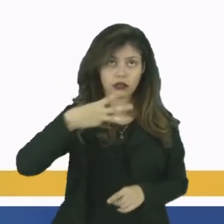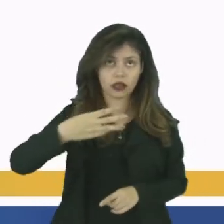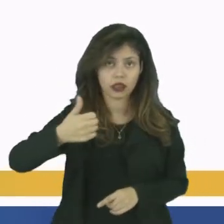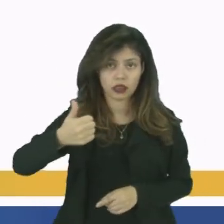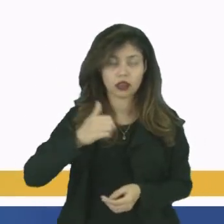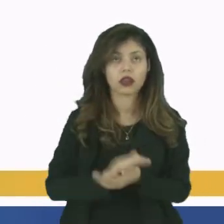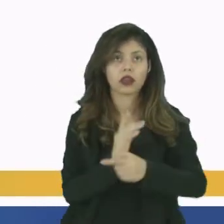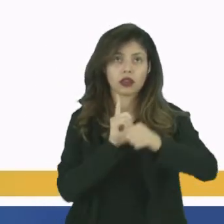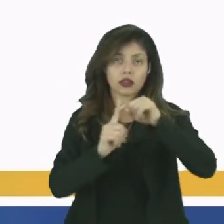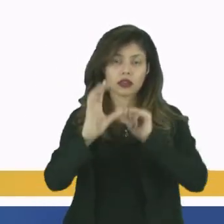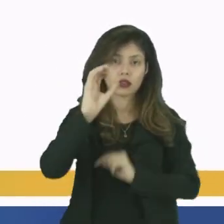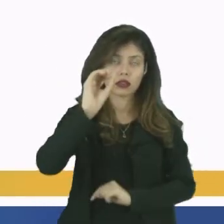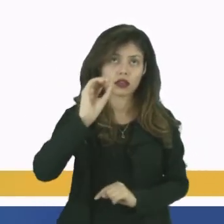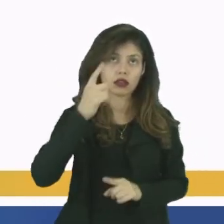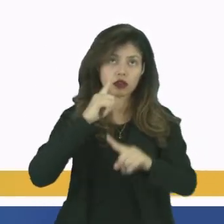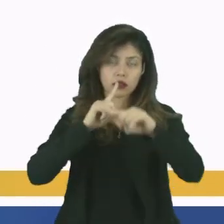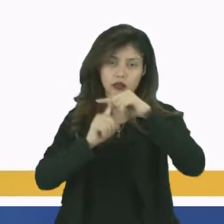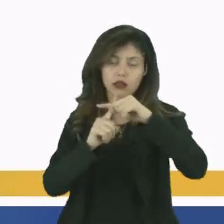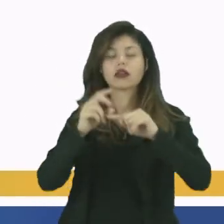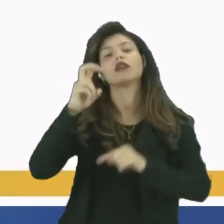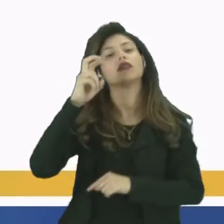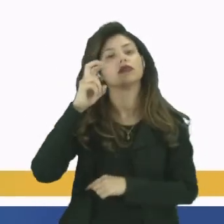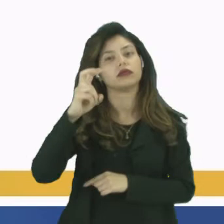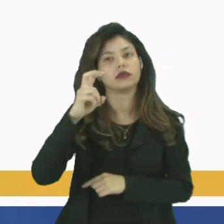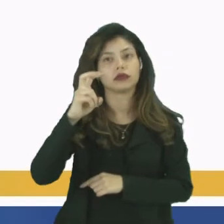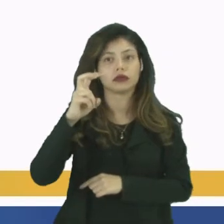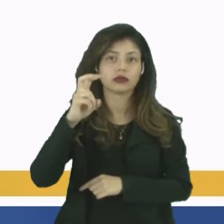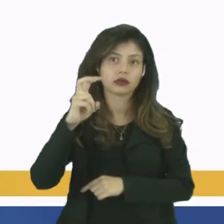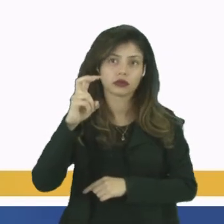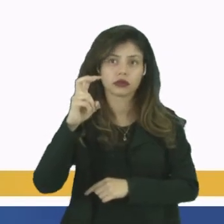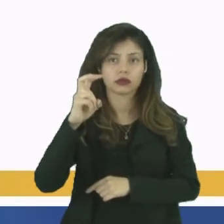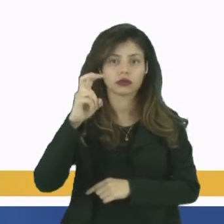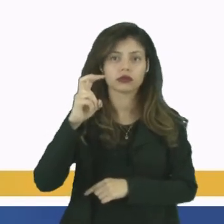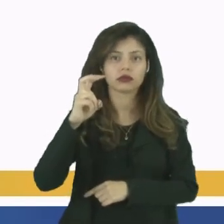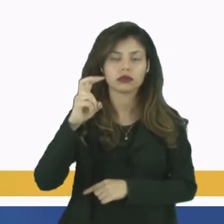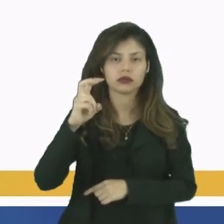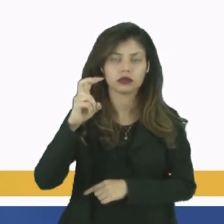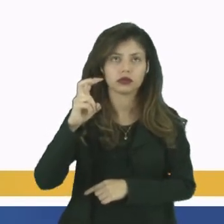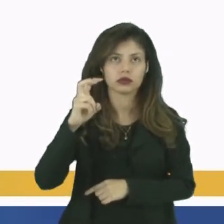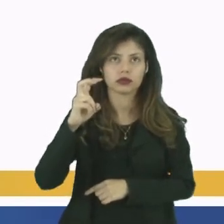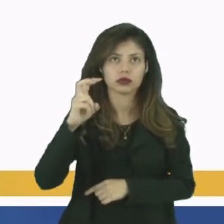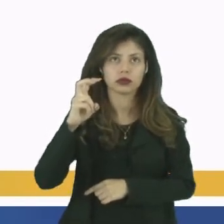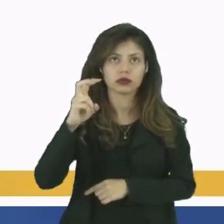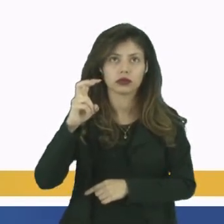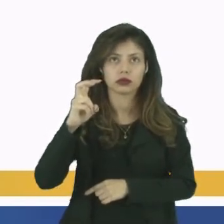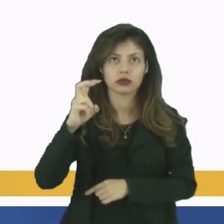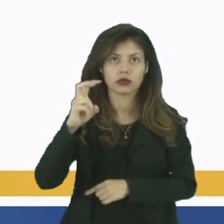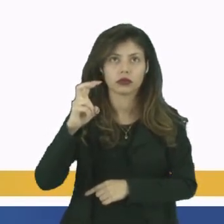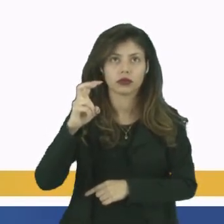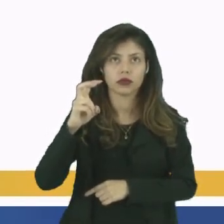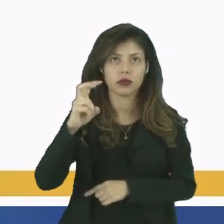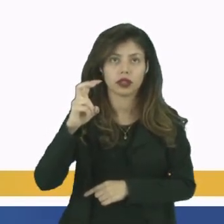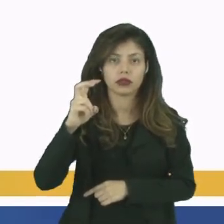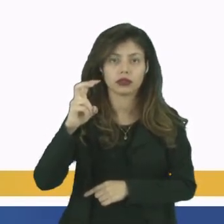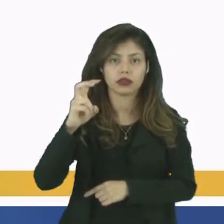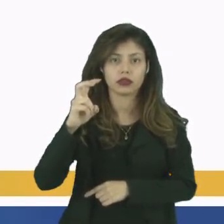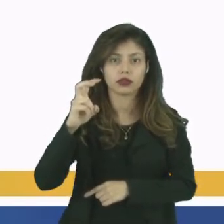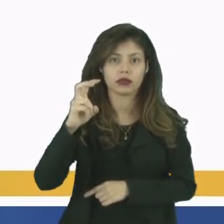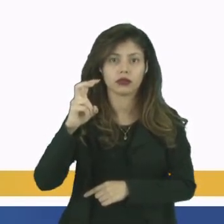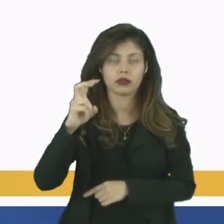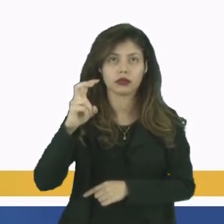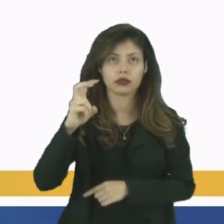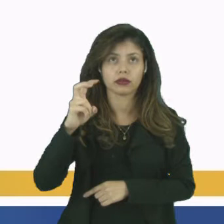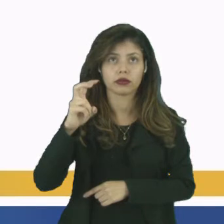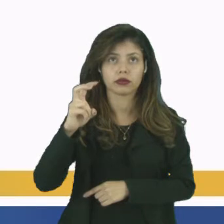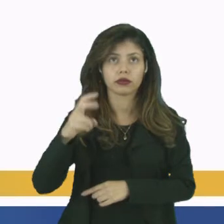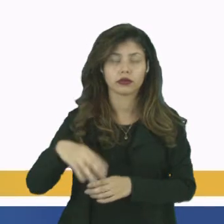do 31, mais o 0, que é o segundo elemento, vezes o 5, vezes